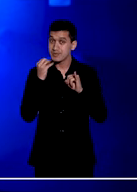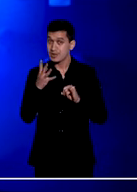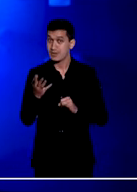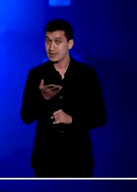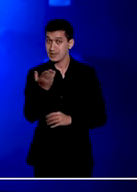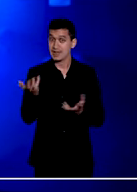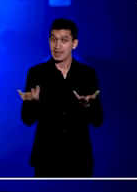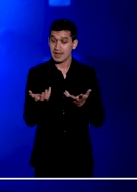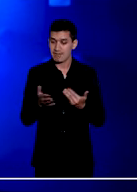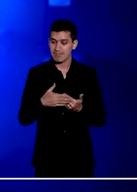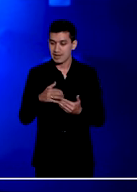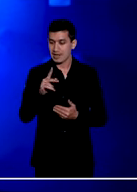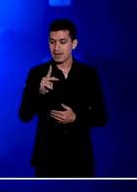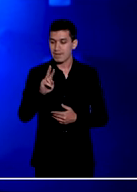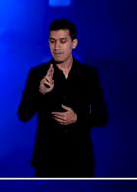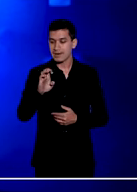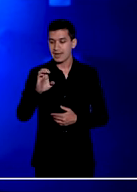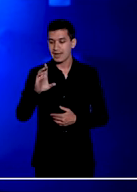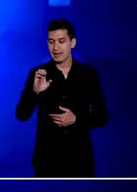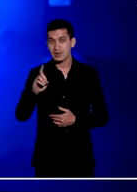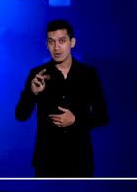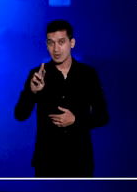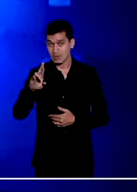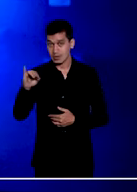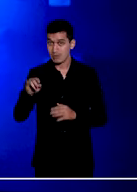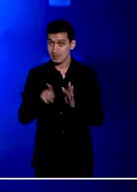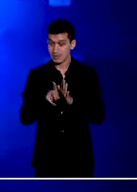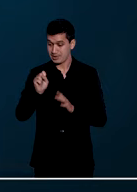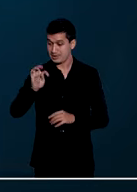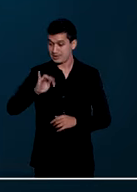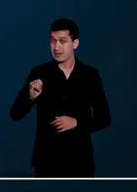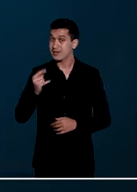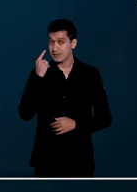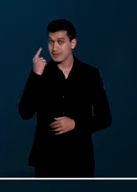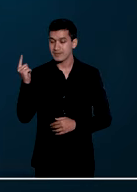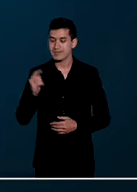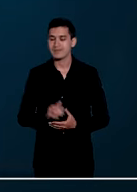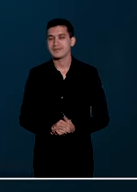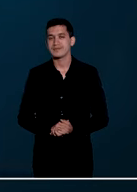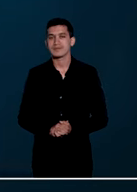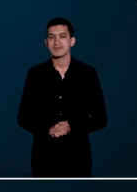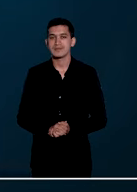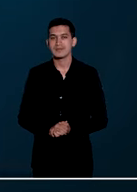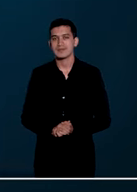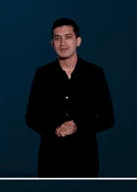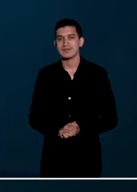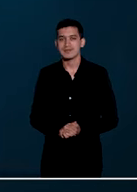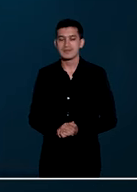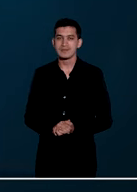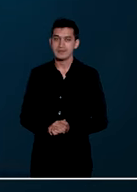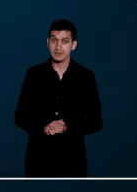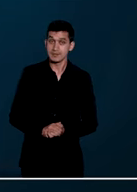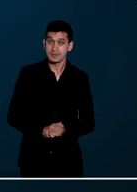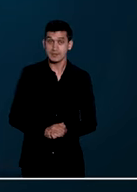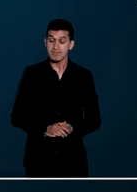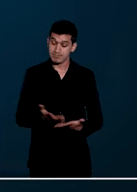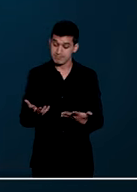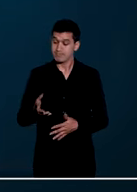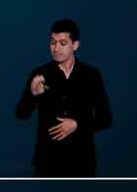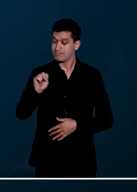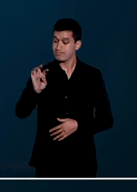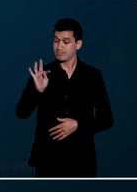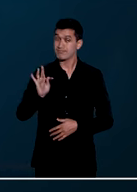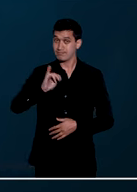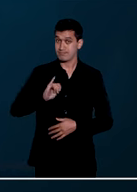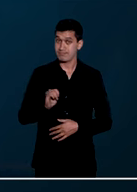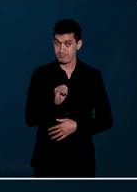precatório do STJ vamos conferir aqui o STJ deu início ao pagamento de